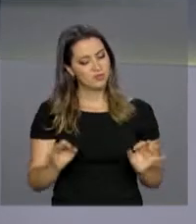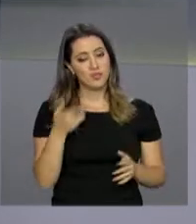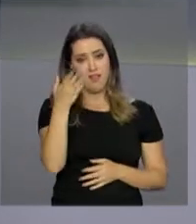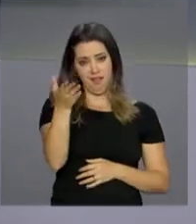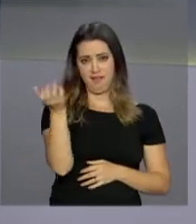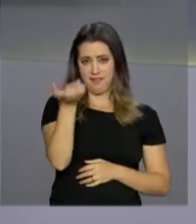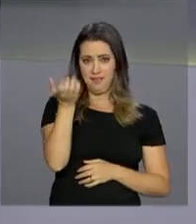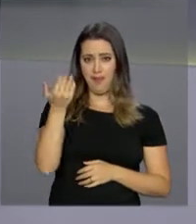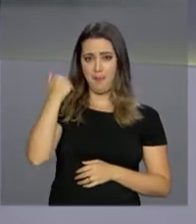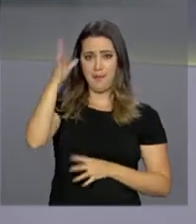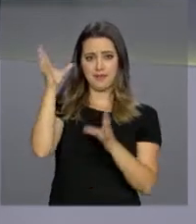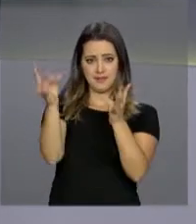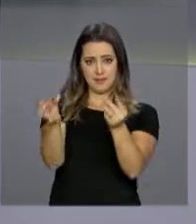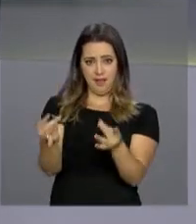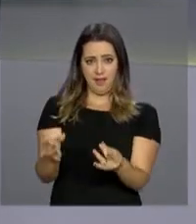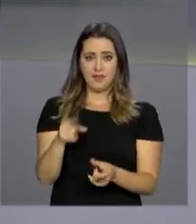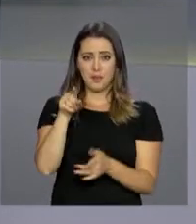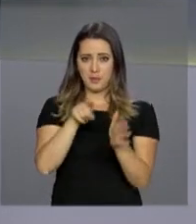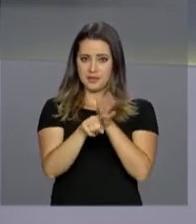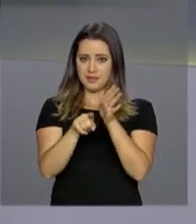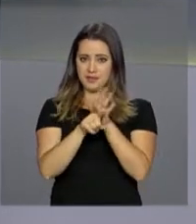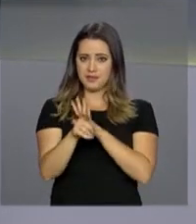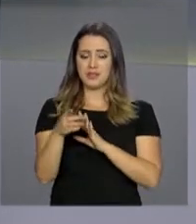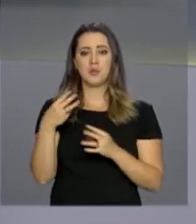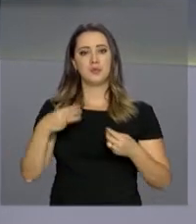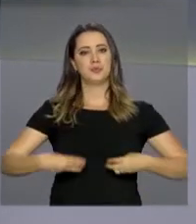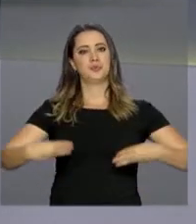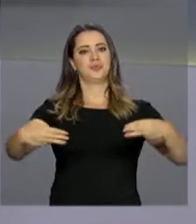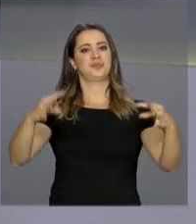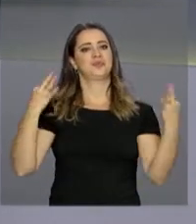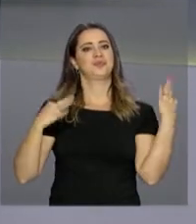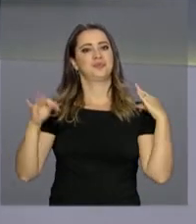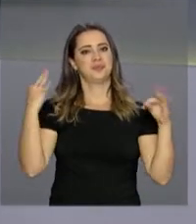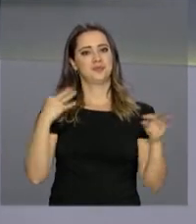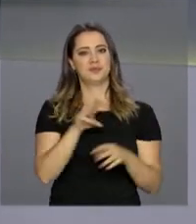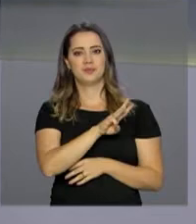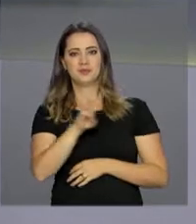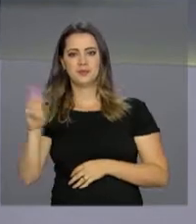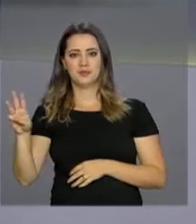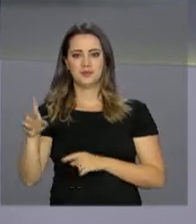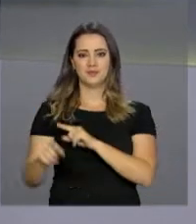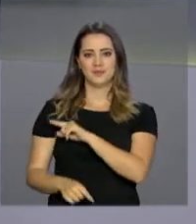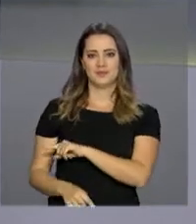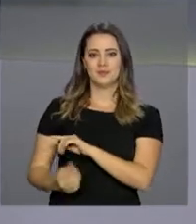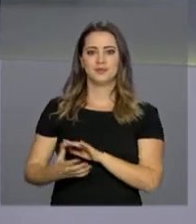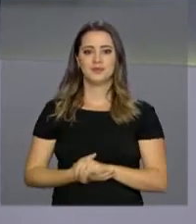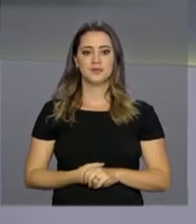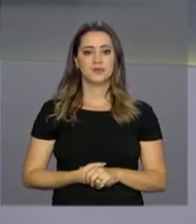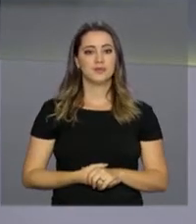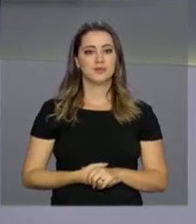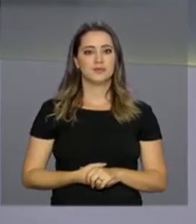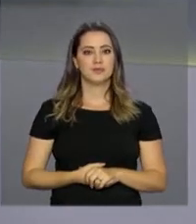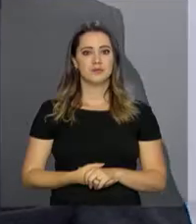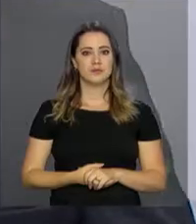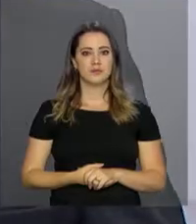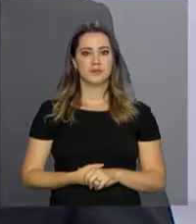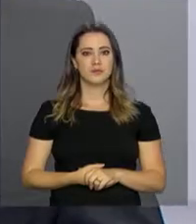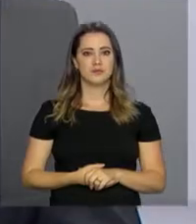você quiser mais detalhes sobre essa pesquisa é só acessar o site do ministério do turismo turismo ponto gov.br